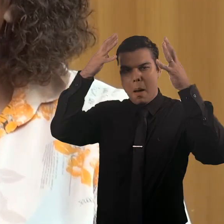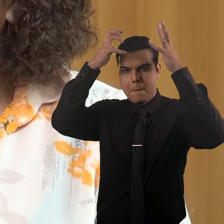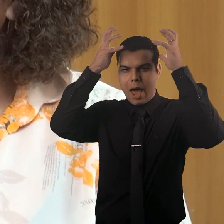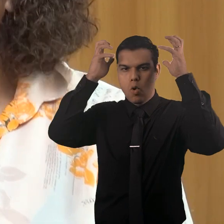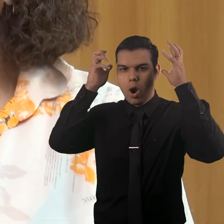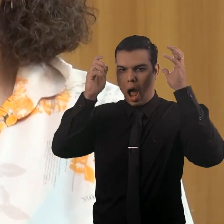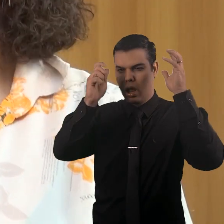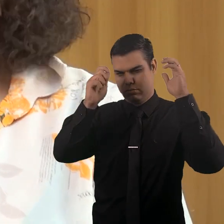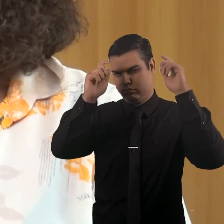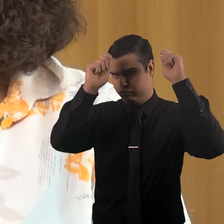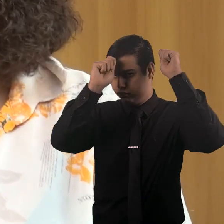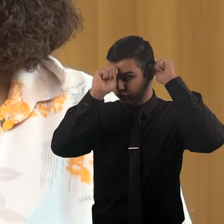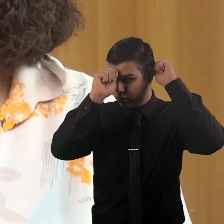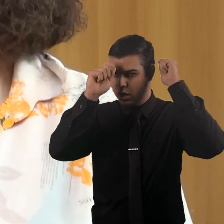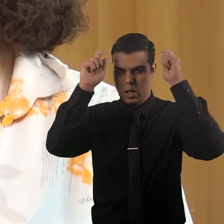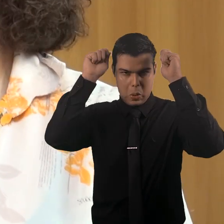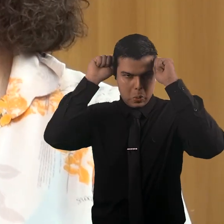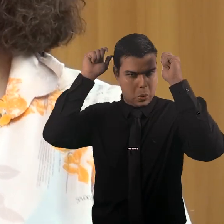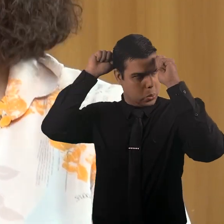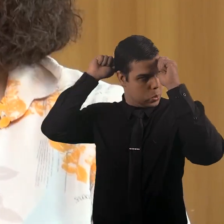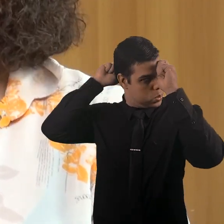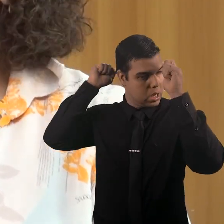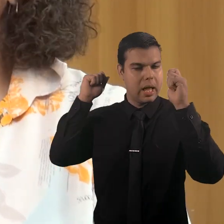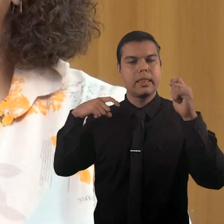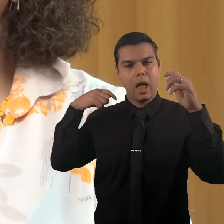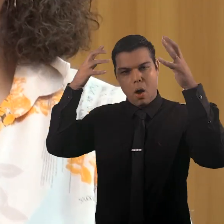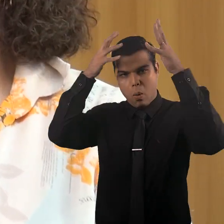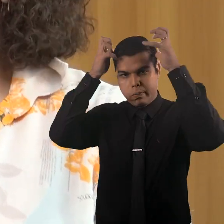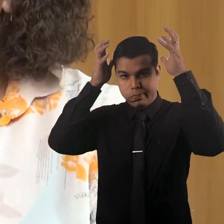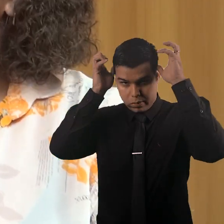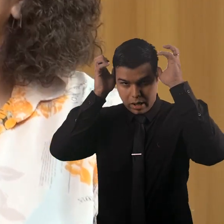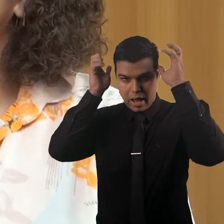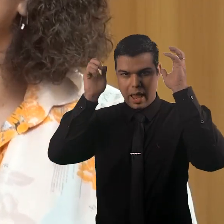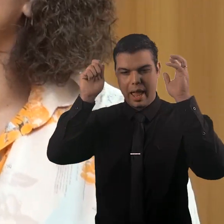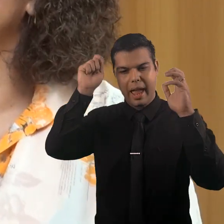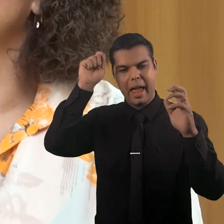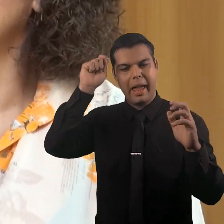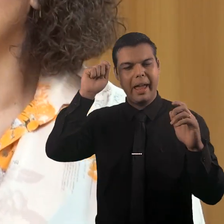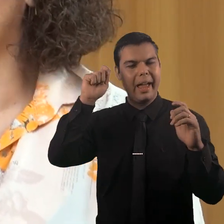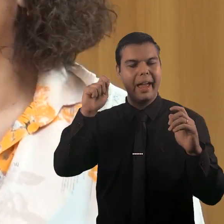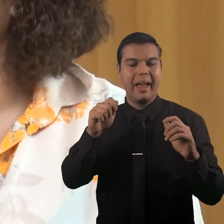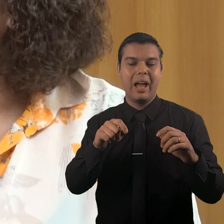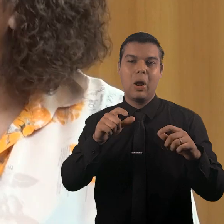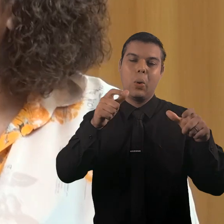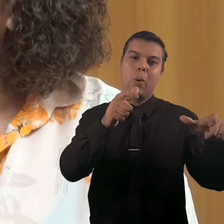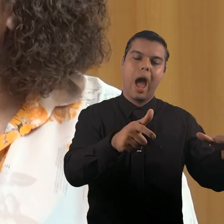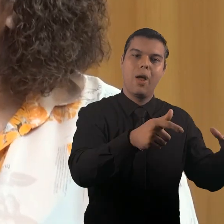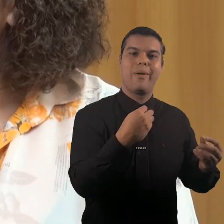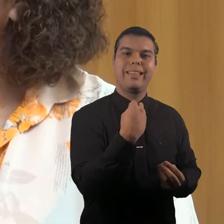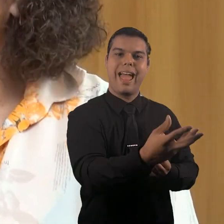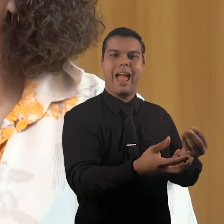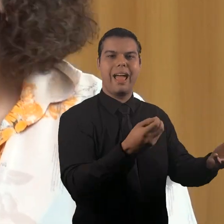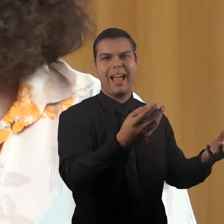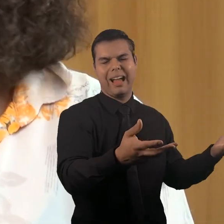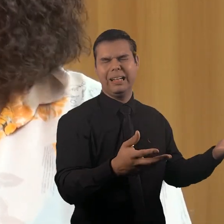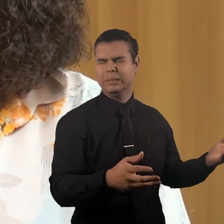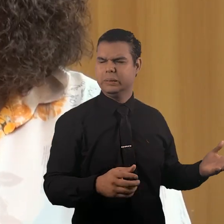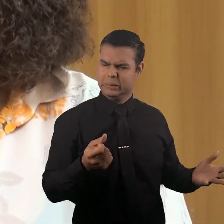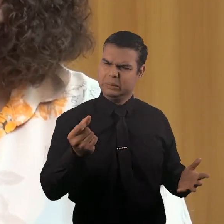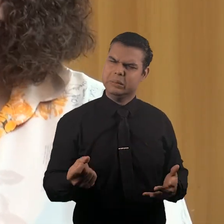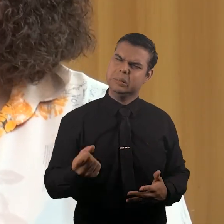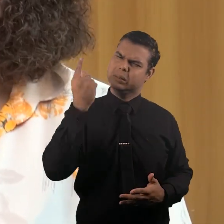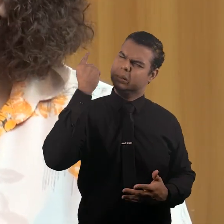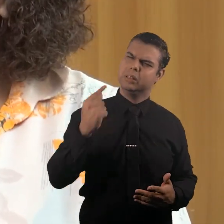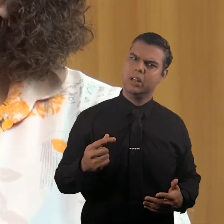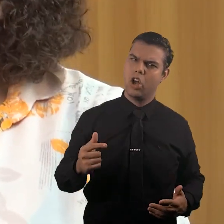muito ricas. E já tivemos casos de entregas de perucas em endereços muito fora da curva. Nunca